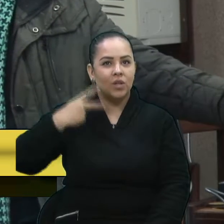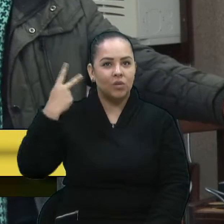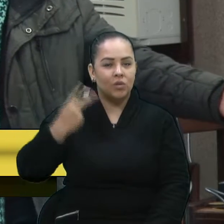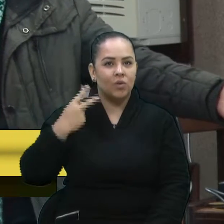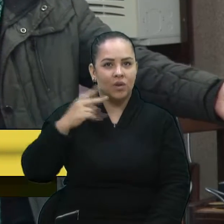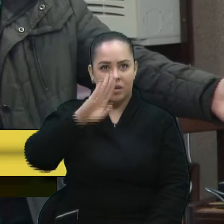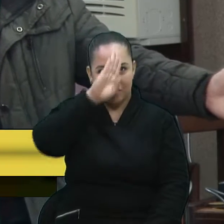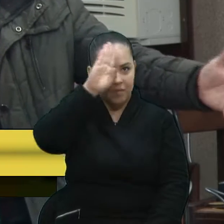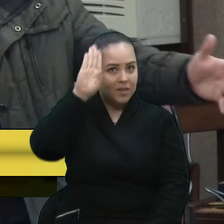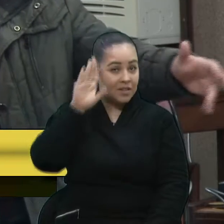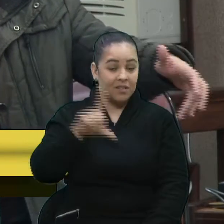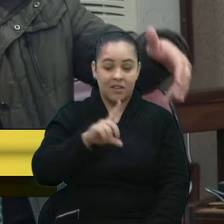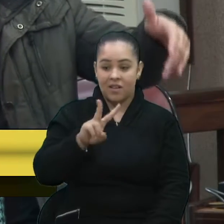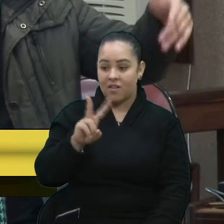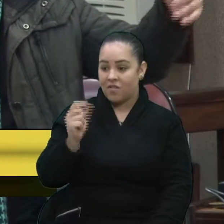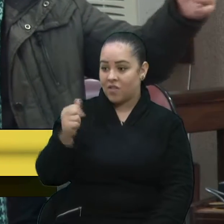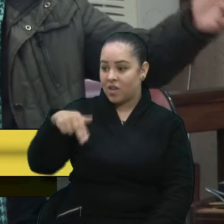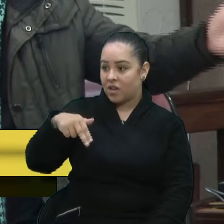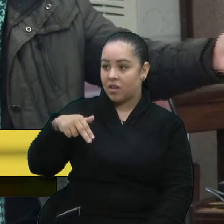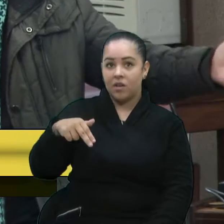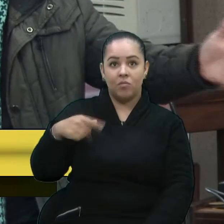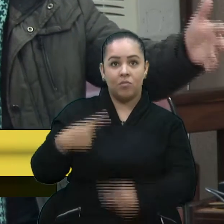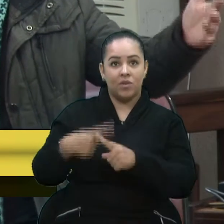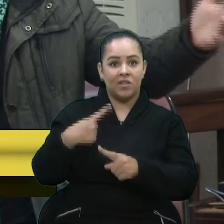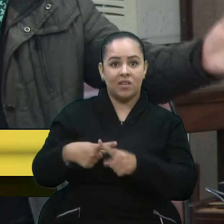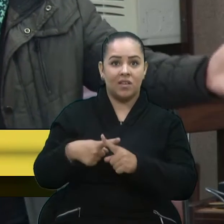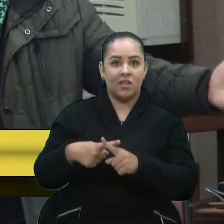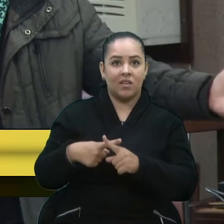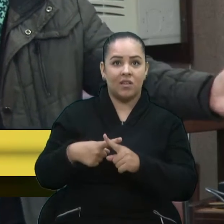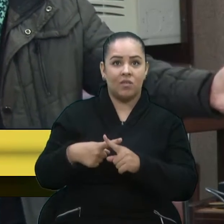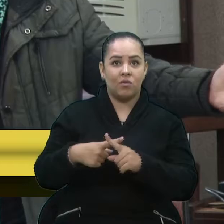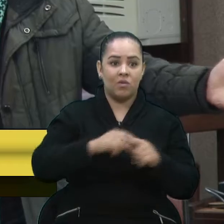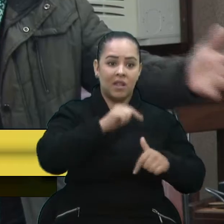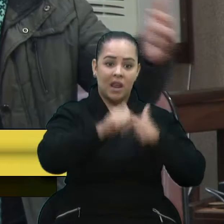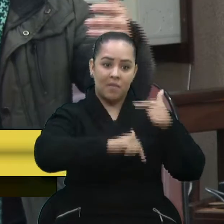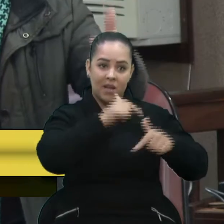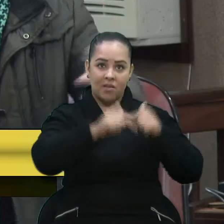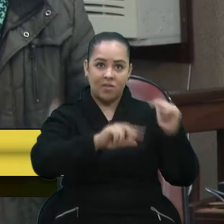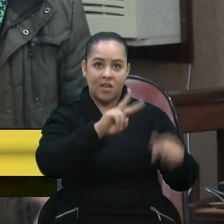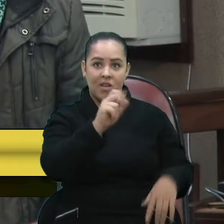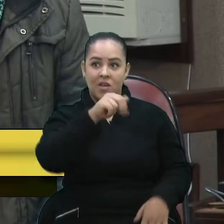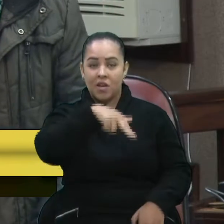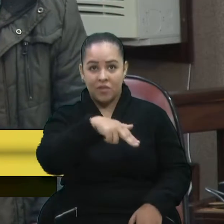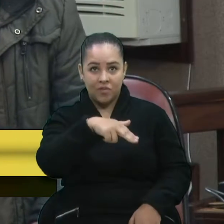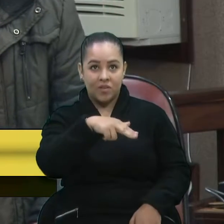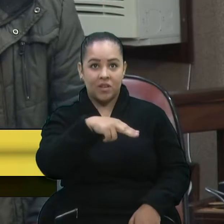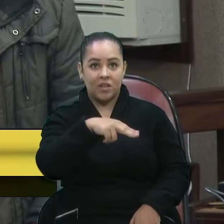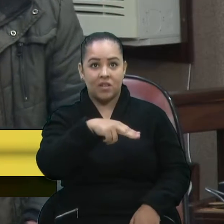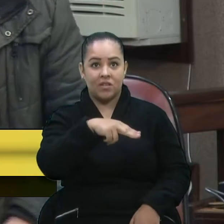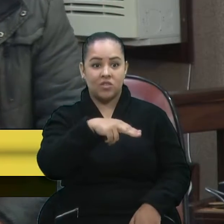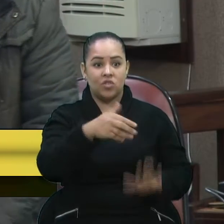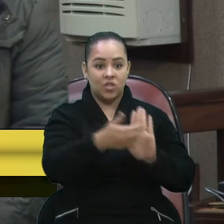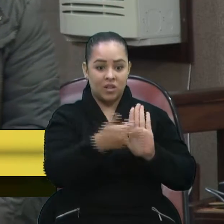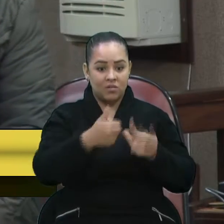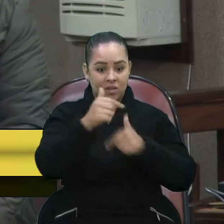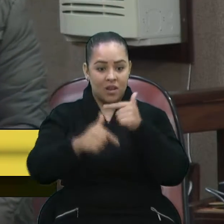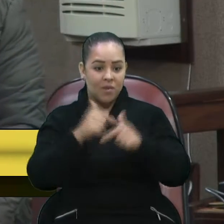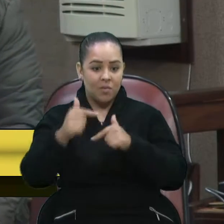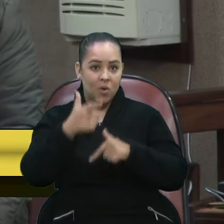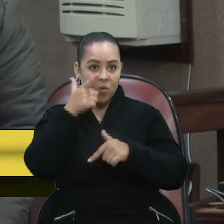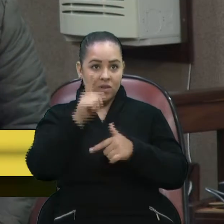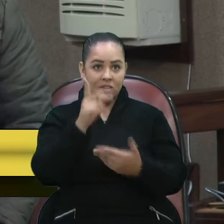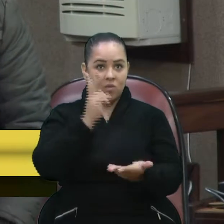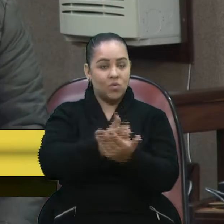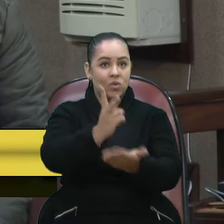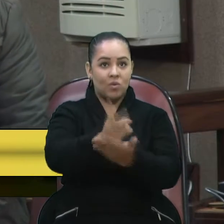Bressan tem a van, hoje as pessoas estão tirando também o trabalho das vans que são legalizados para poder sobreviver. Agora, quando